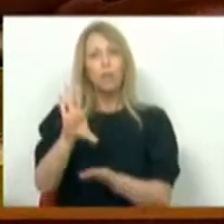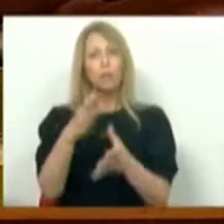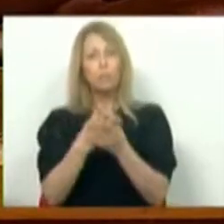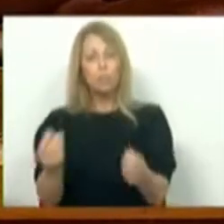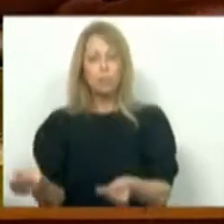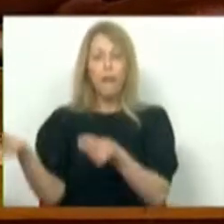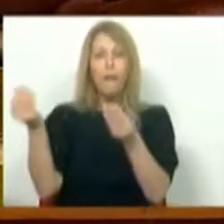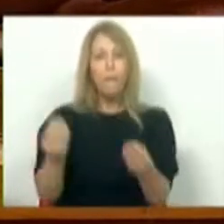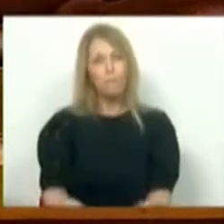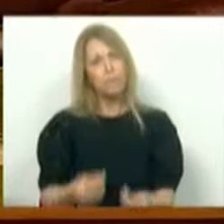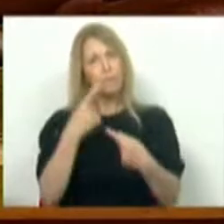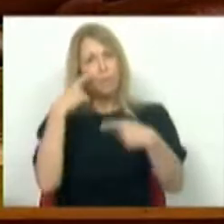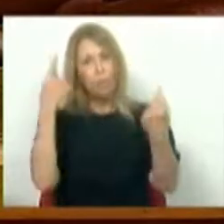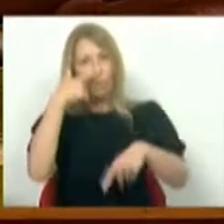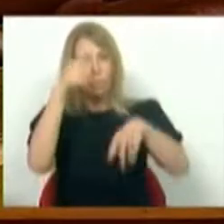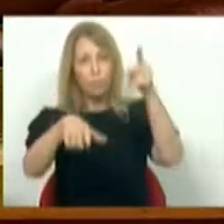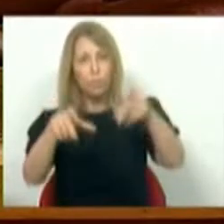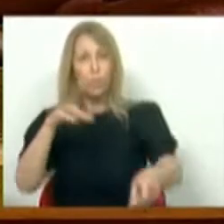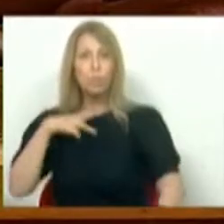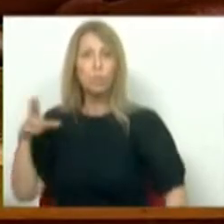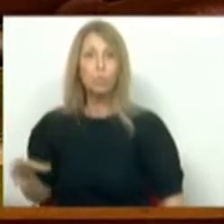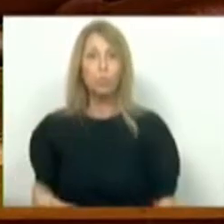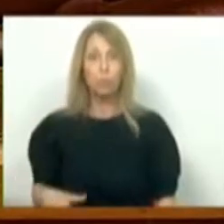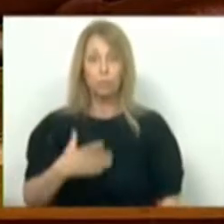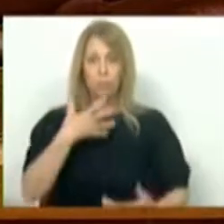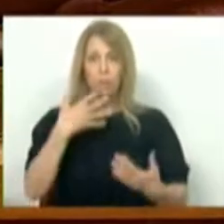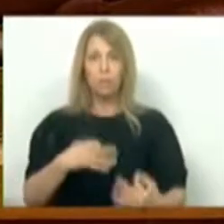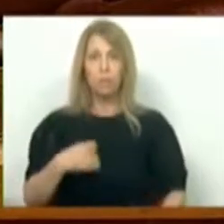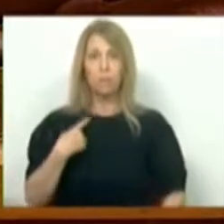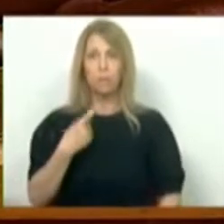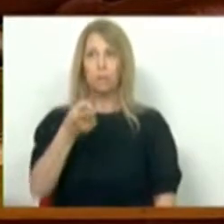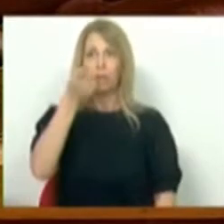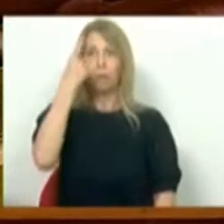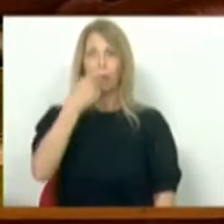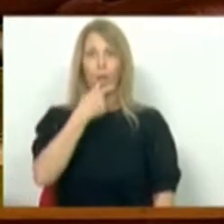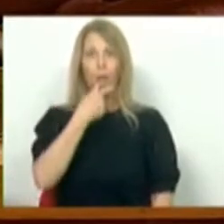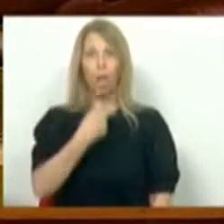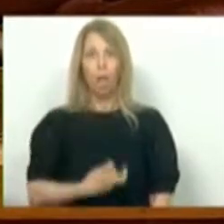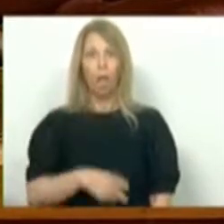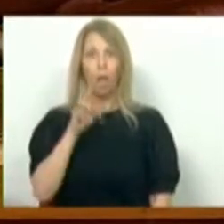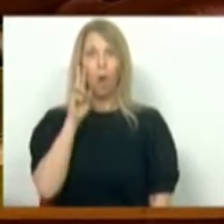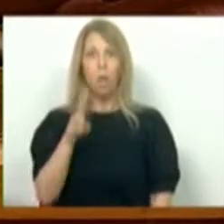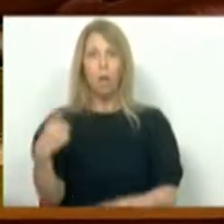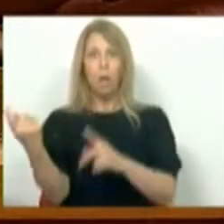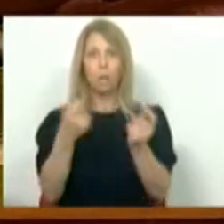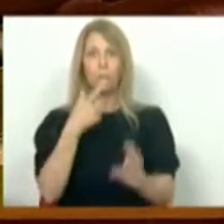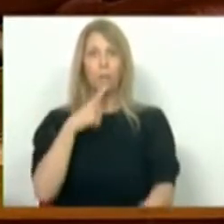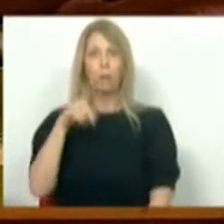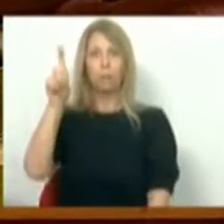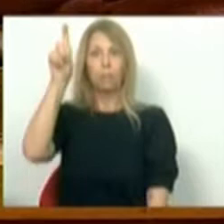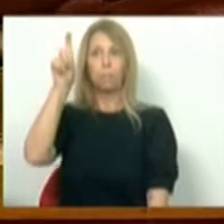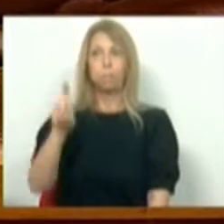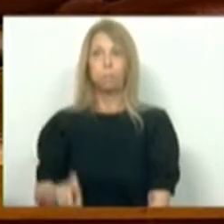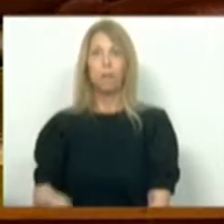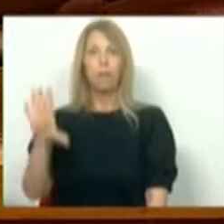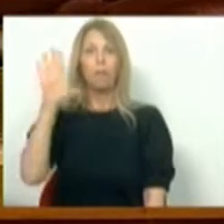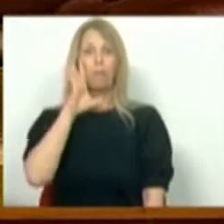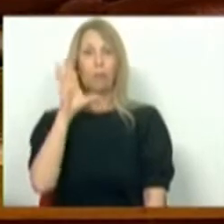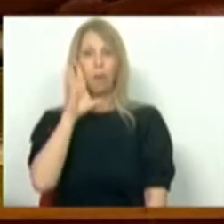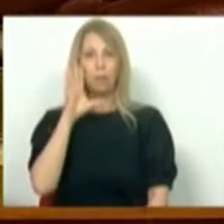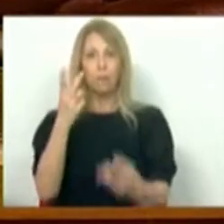os portugueses, que devem estar atónitos a olhar para o debate desta tarde, onde as bancadas à